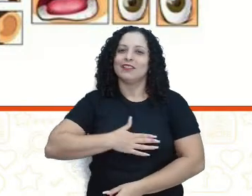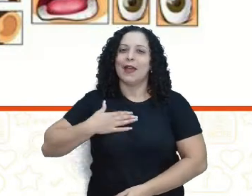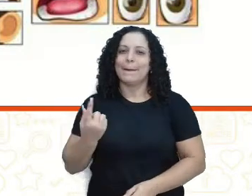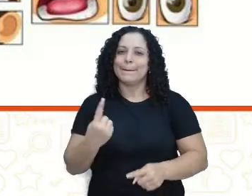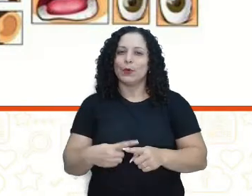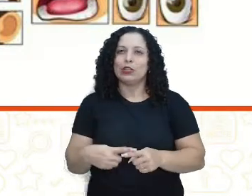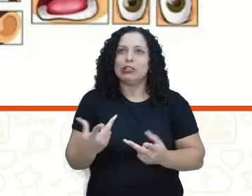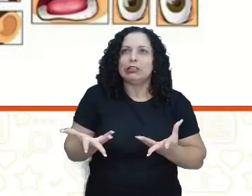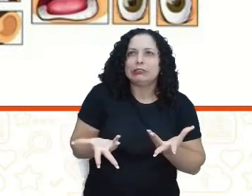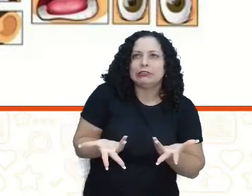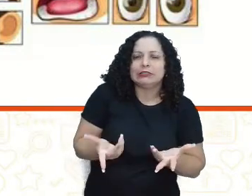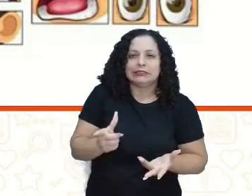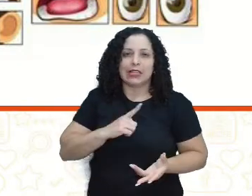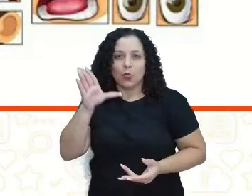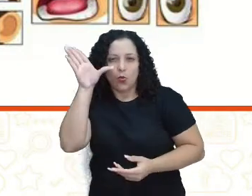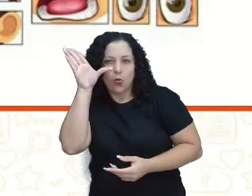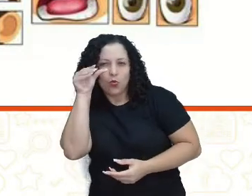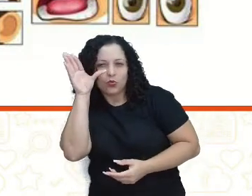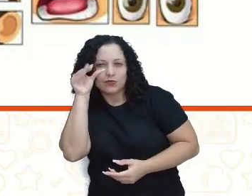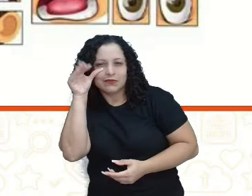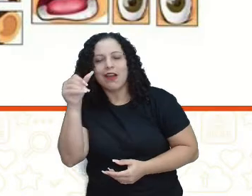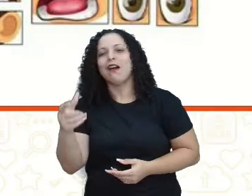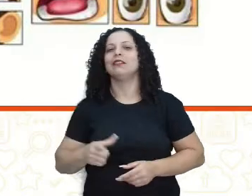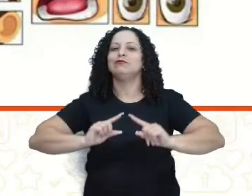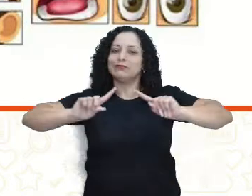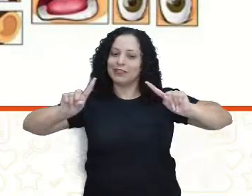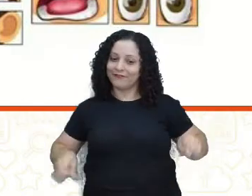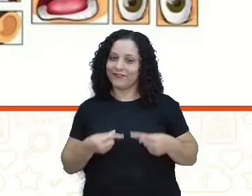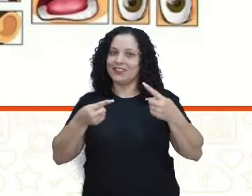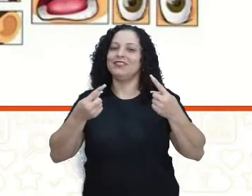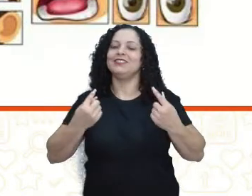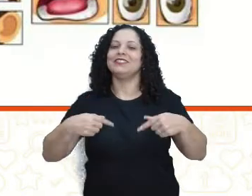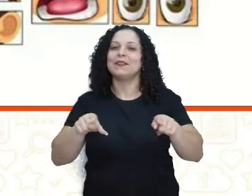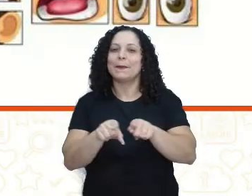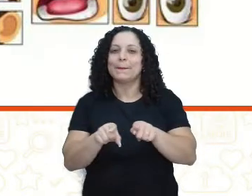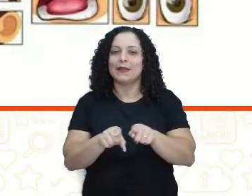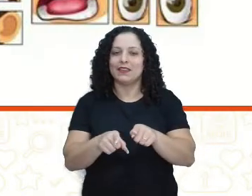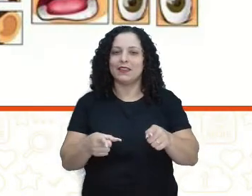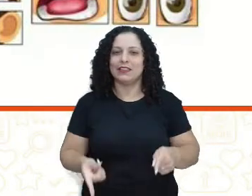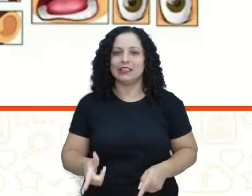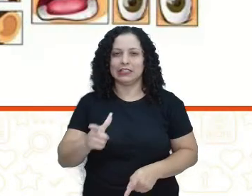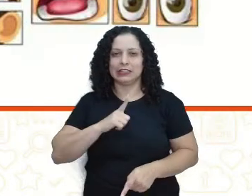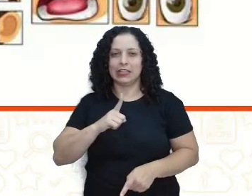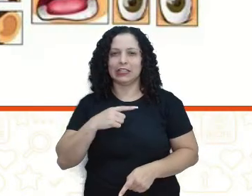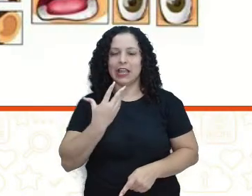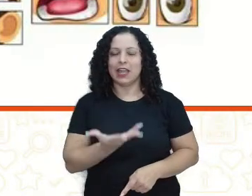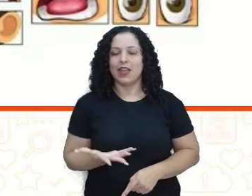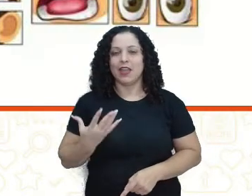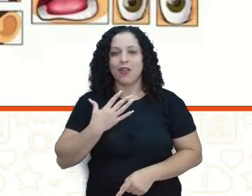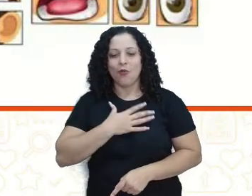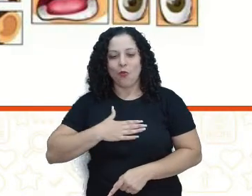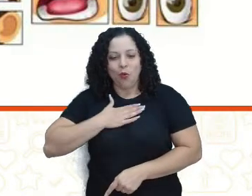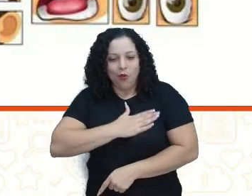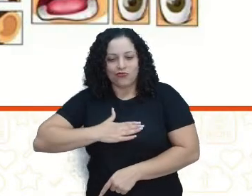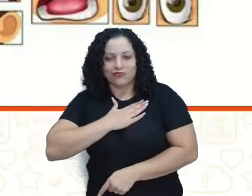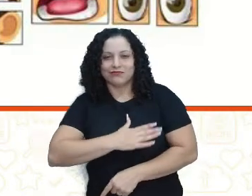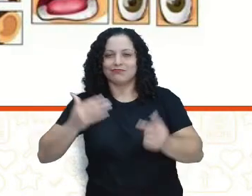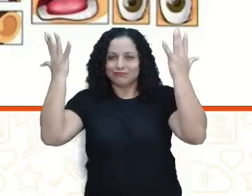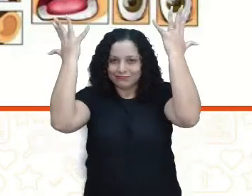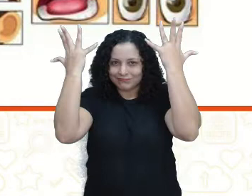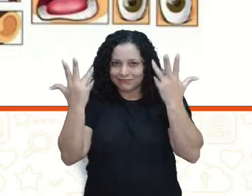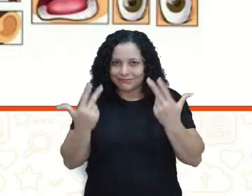desperta a curiosidade, é uma atividade de desafio, a gente tem o componente afetivo, animais, e a gente